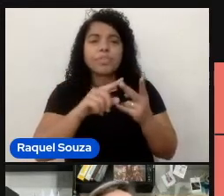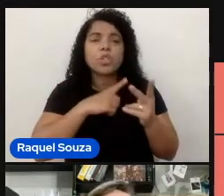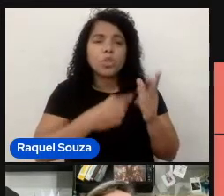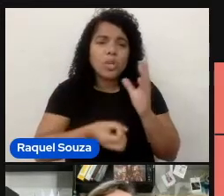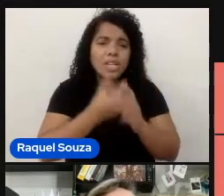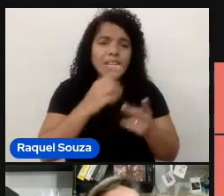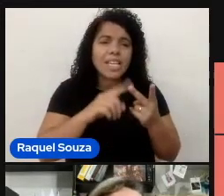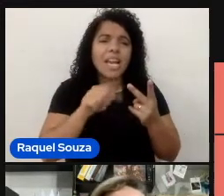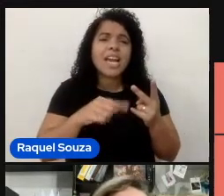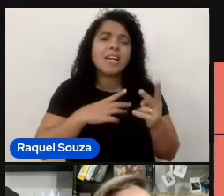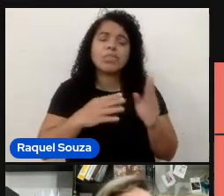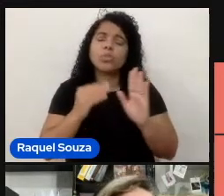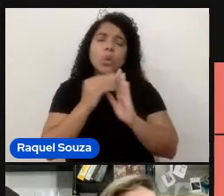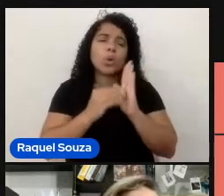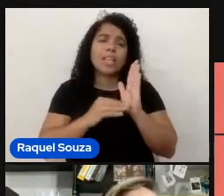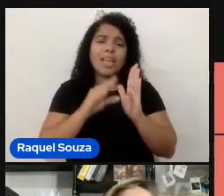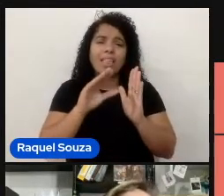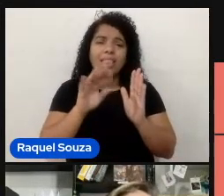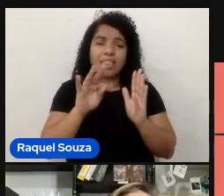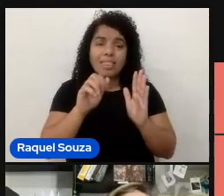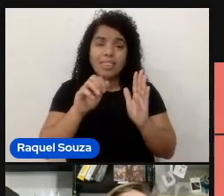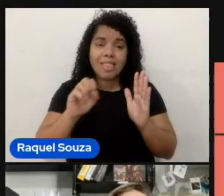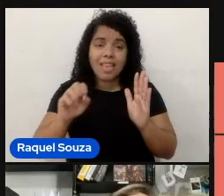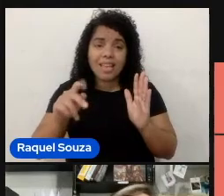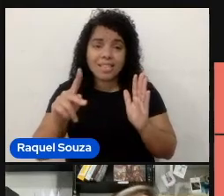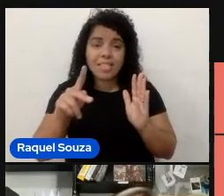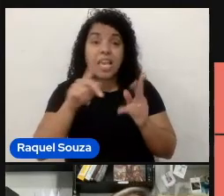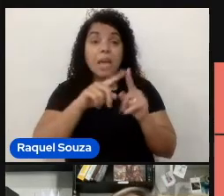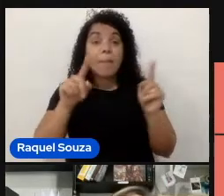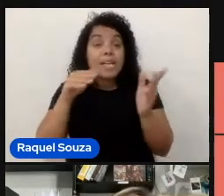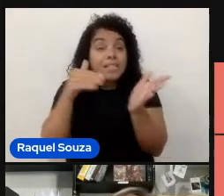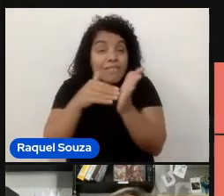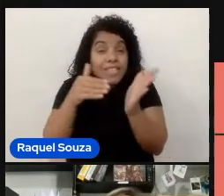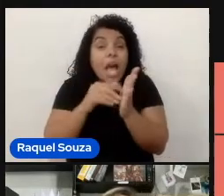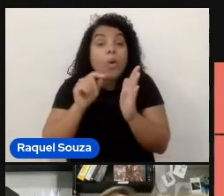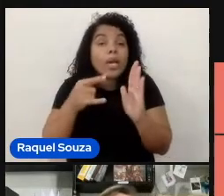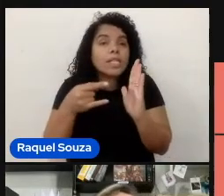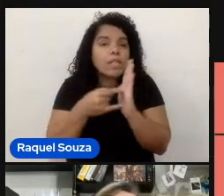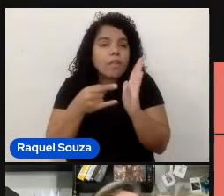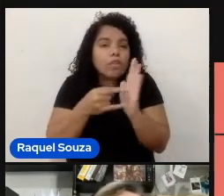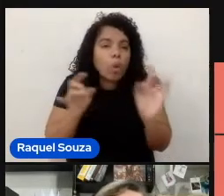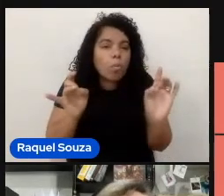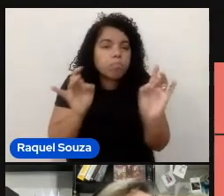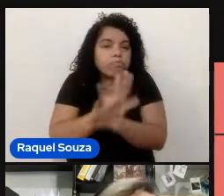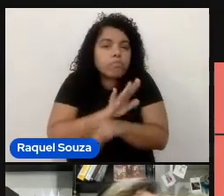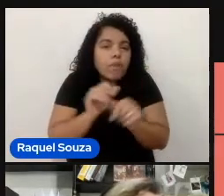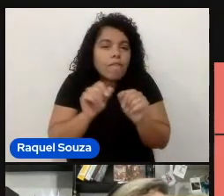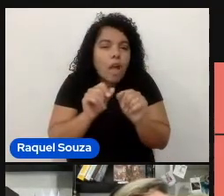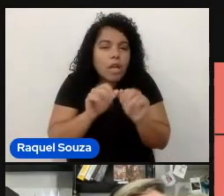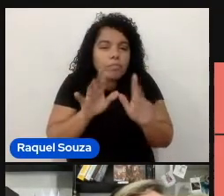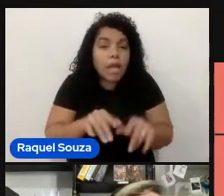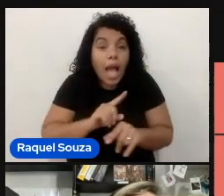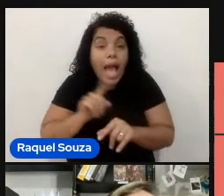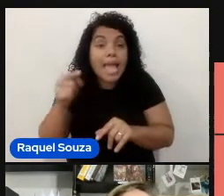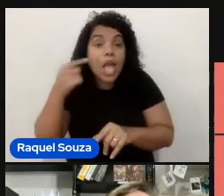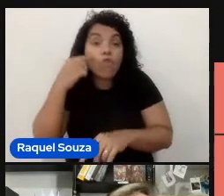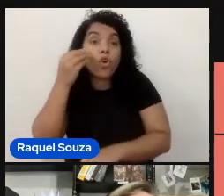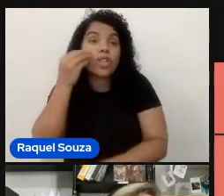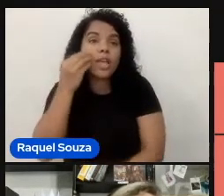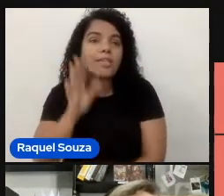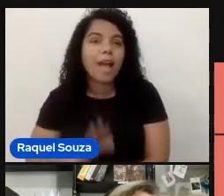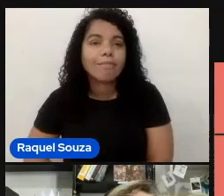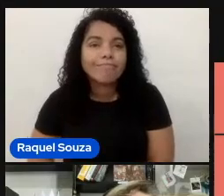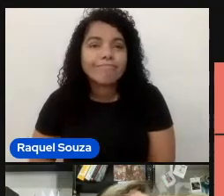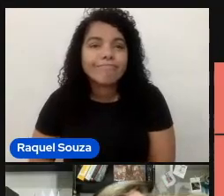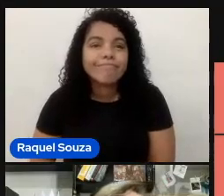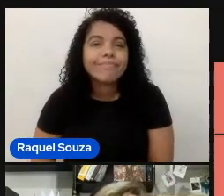toda a task, mas no final, depois que o desenvolvedor faz todo o processo, eu vou lá testar. Quando a gente